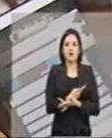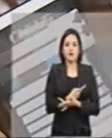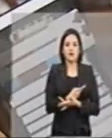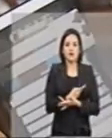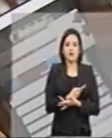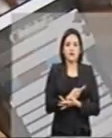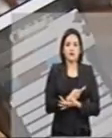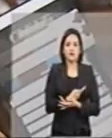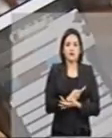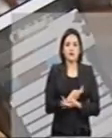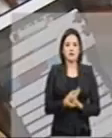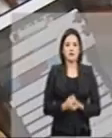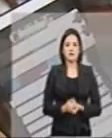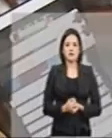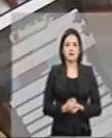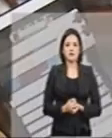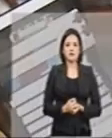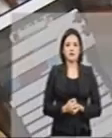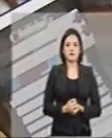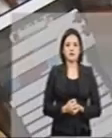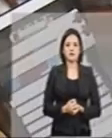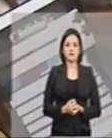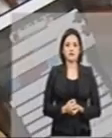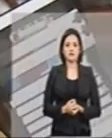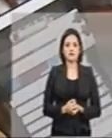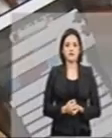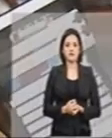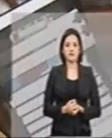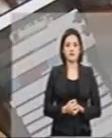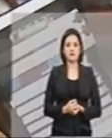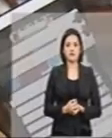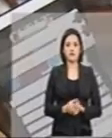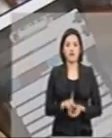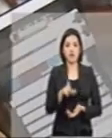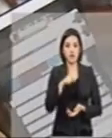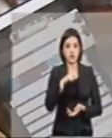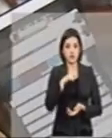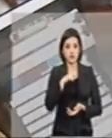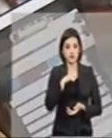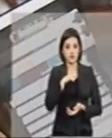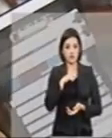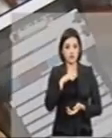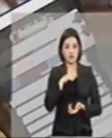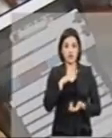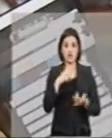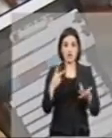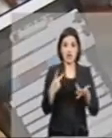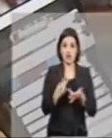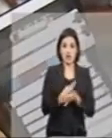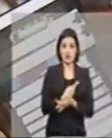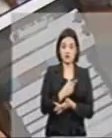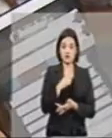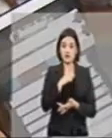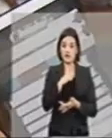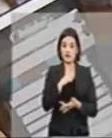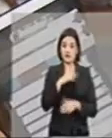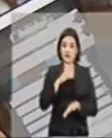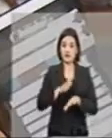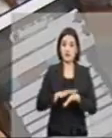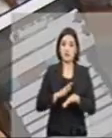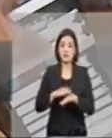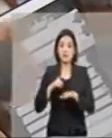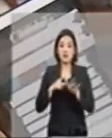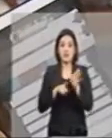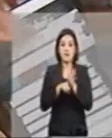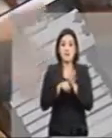Houve a tomada de providência para ter-se varredura. Neste momento, vota varredura o ministro Marco